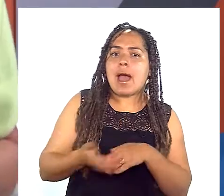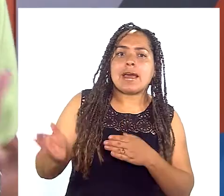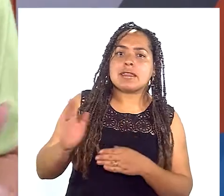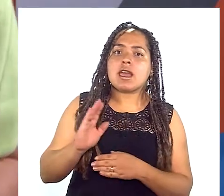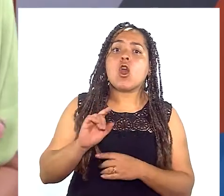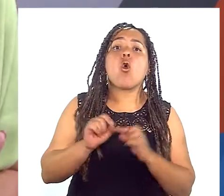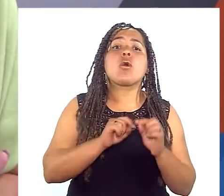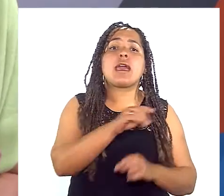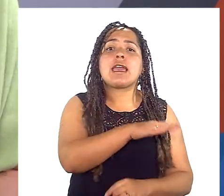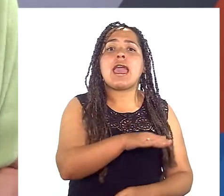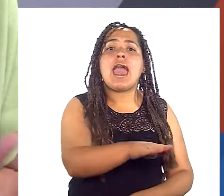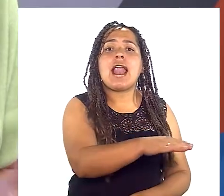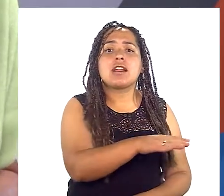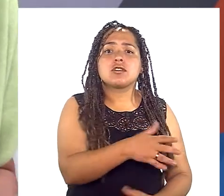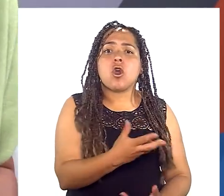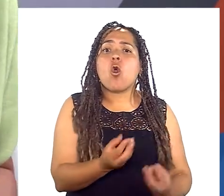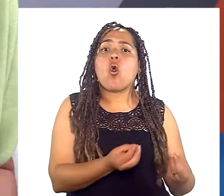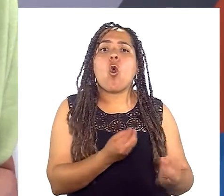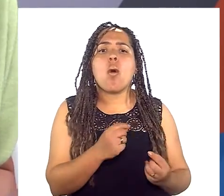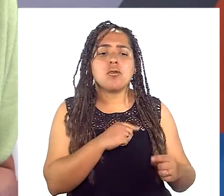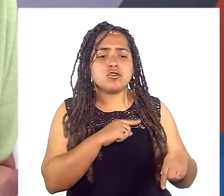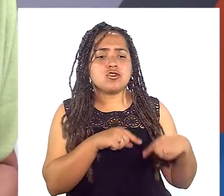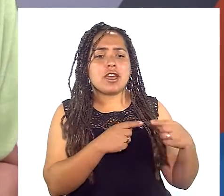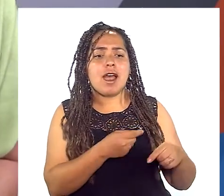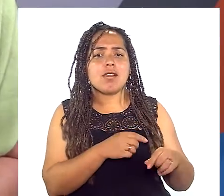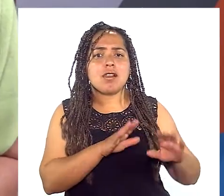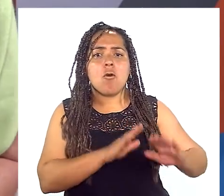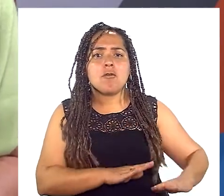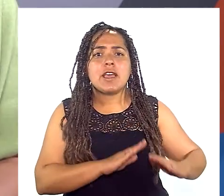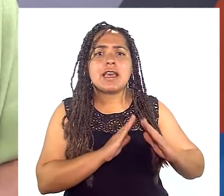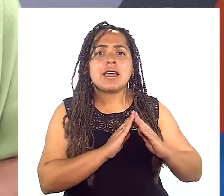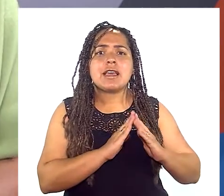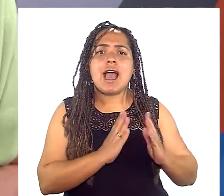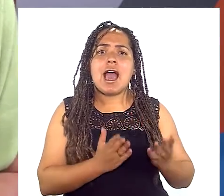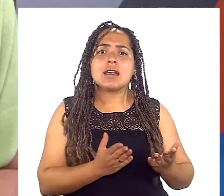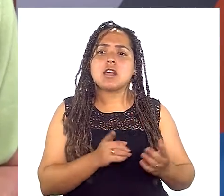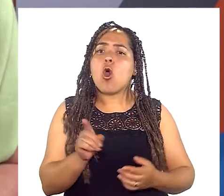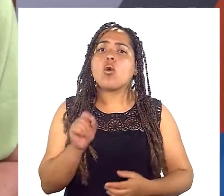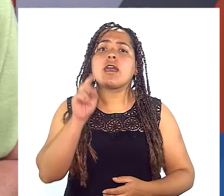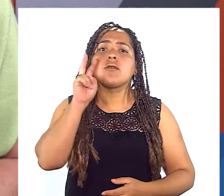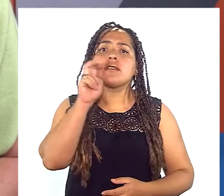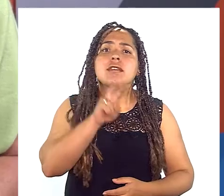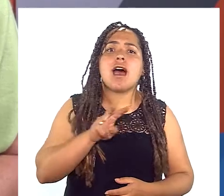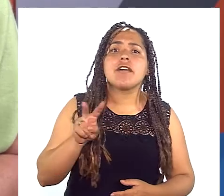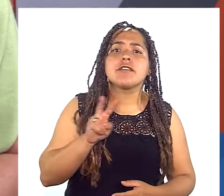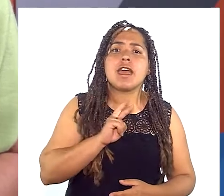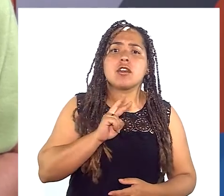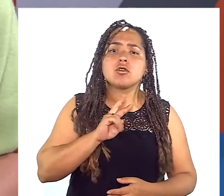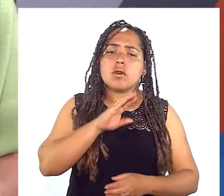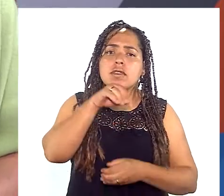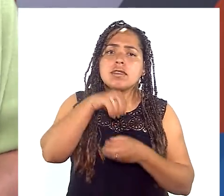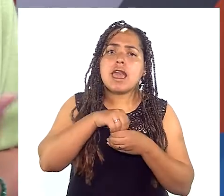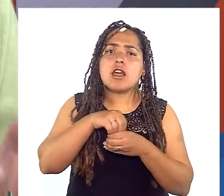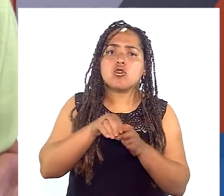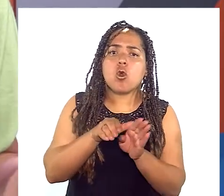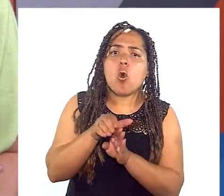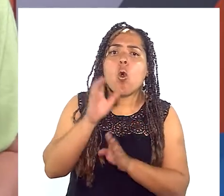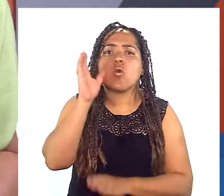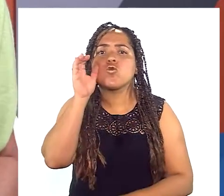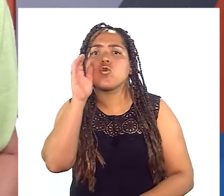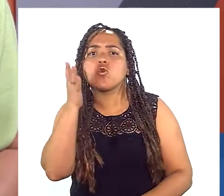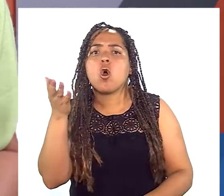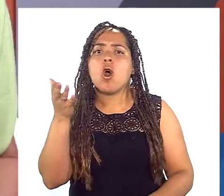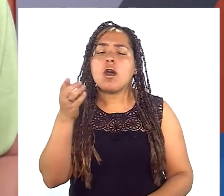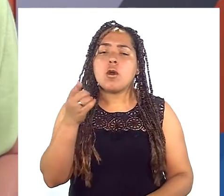não sei nem como chamar, essa geração homeschooling, né? O que você está vendo no seu consultório? Quer dizer, qual é a perspectiva de